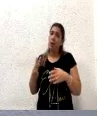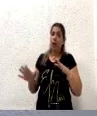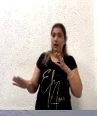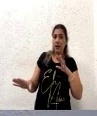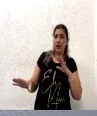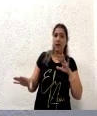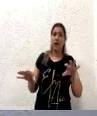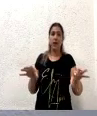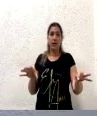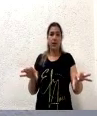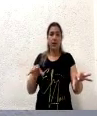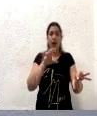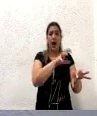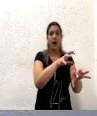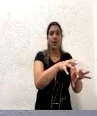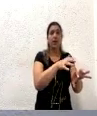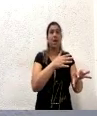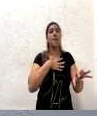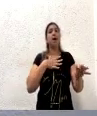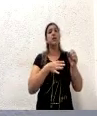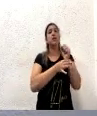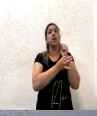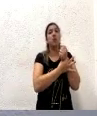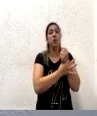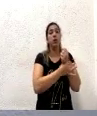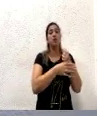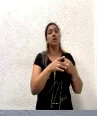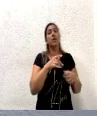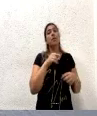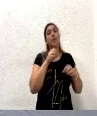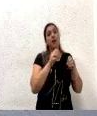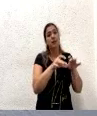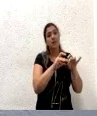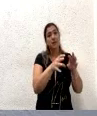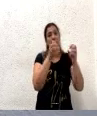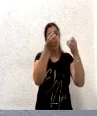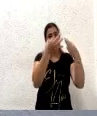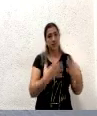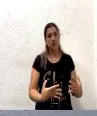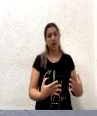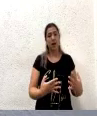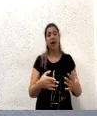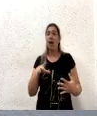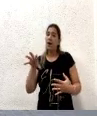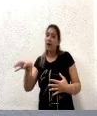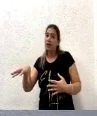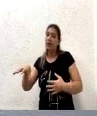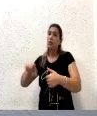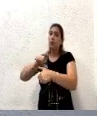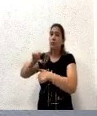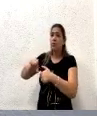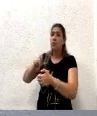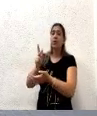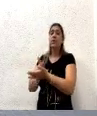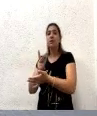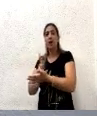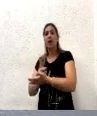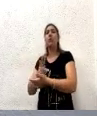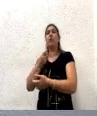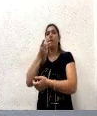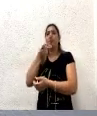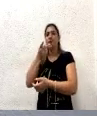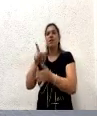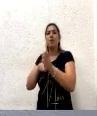que existe a rotatividade, a nossa obrigação, enquanto gestão, é estar em cada plantão, lembrando, estamos em tempo